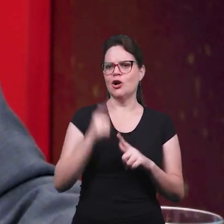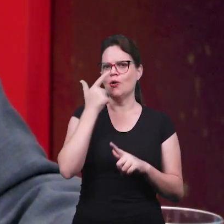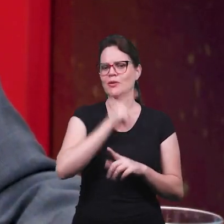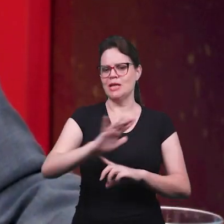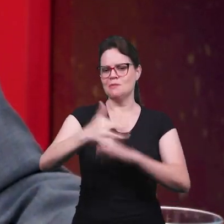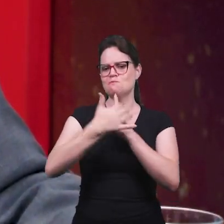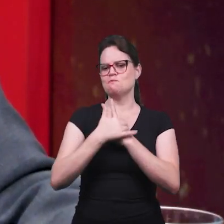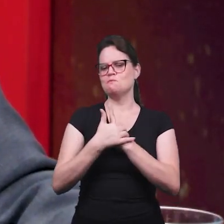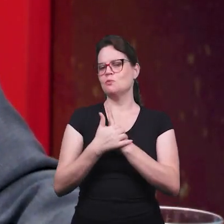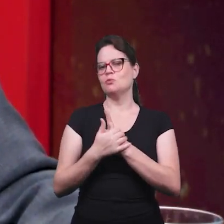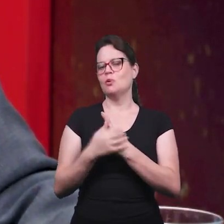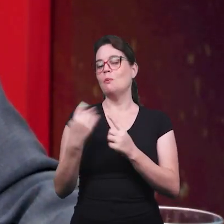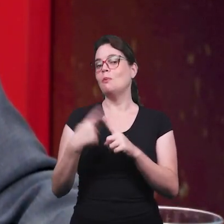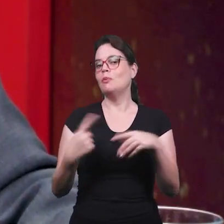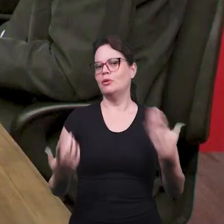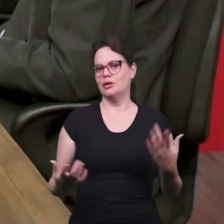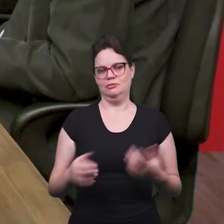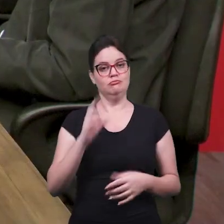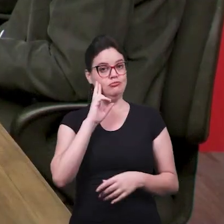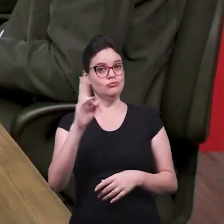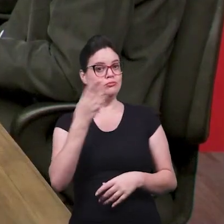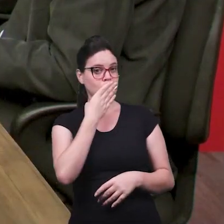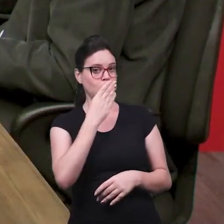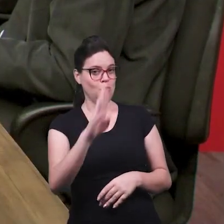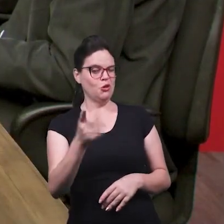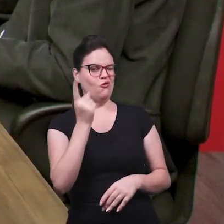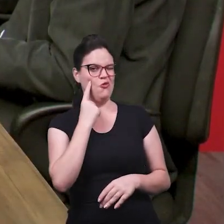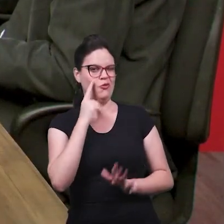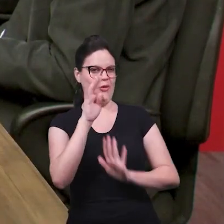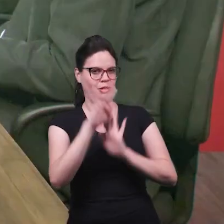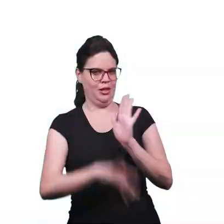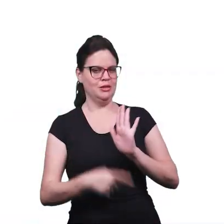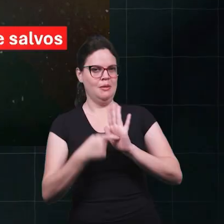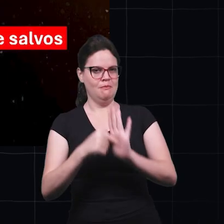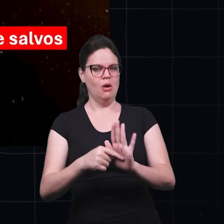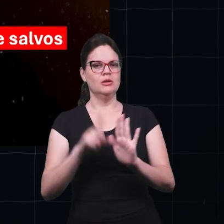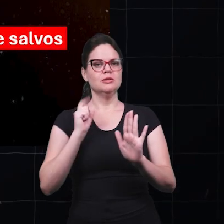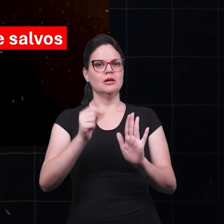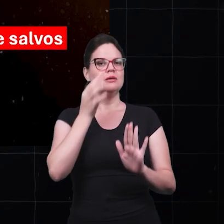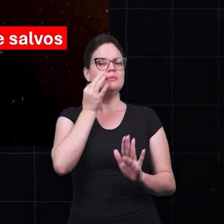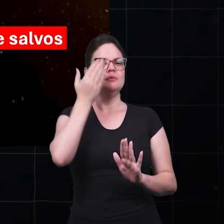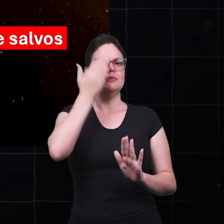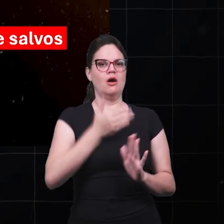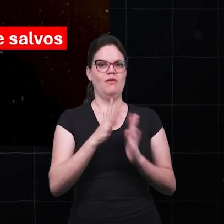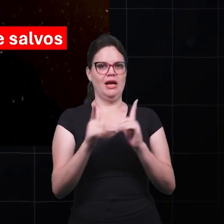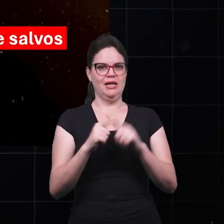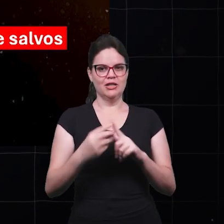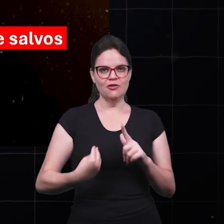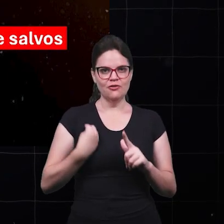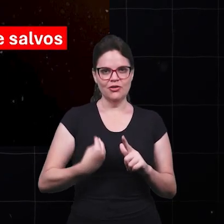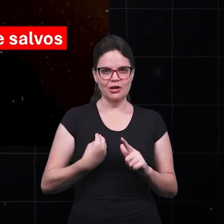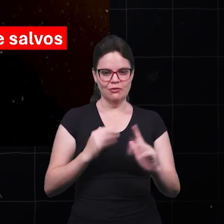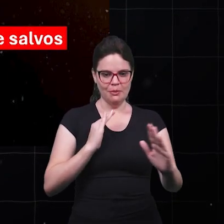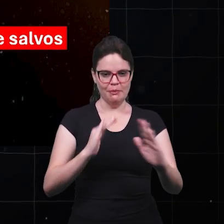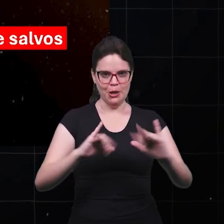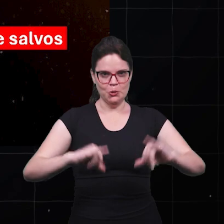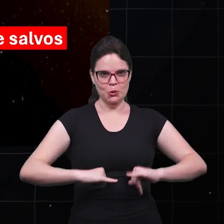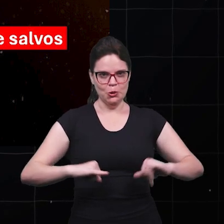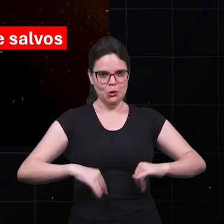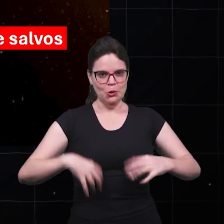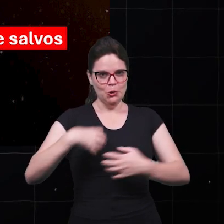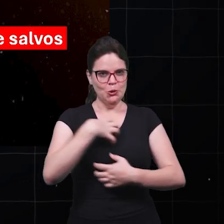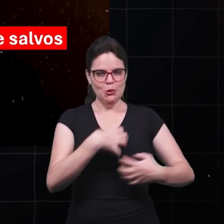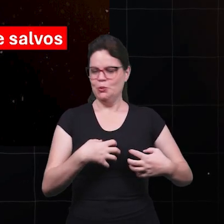textos que vão demonstrar que a igreja ela não passa pela grande tribulação. De novo, falar aqui, olha, nós